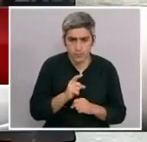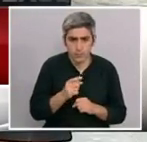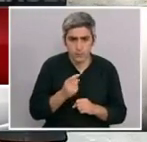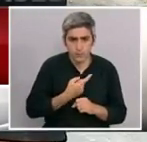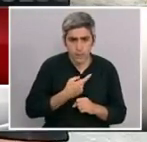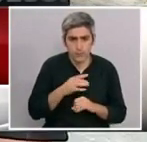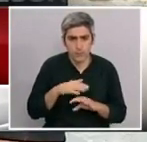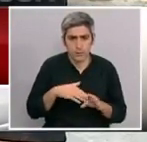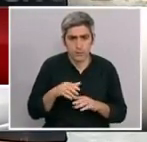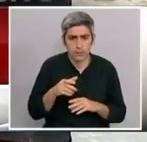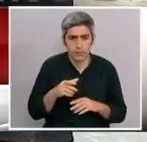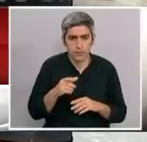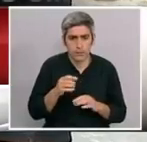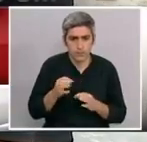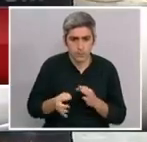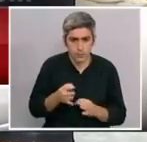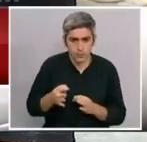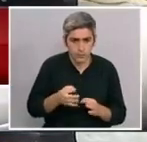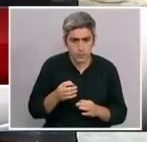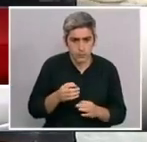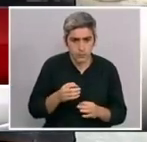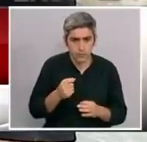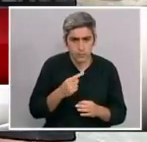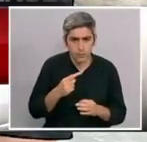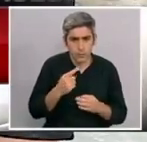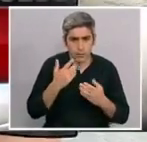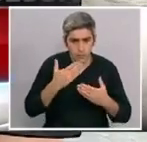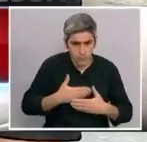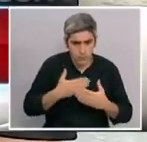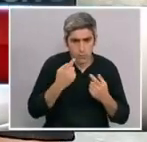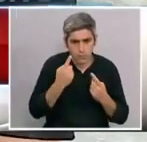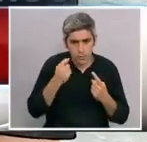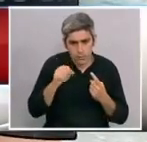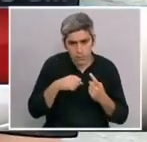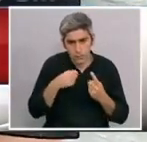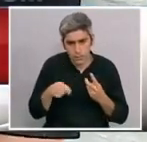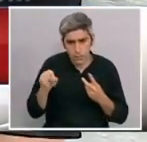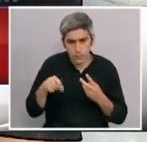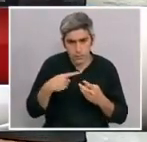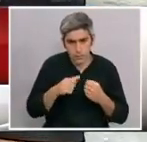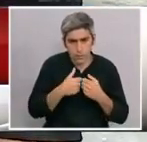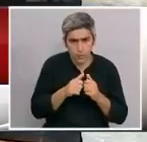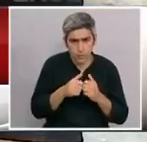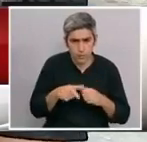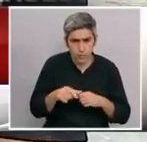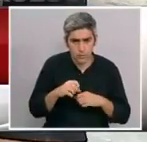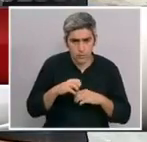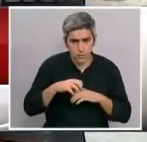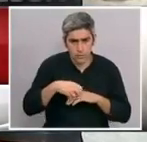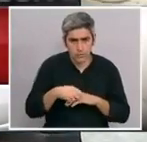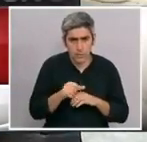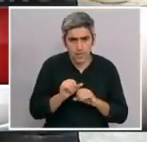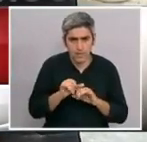fazer o curativo dia, pelo menos dia sim, dia não, tinha que fazer o curativo, porque eu tinha os joelhos todos